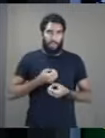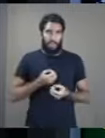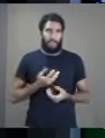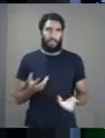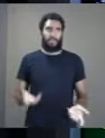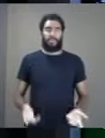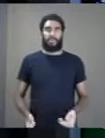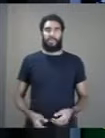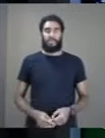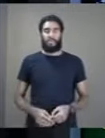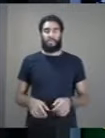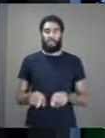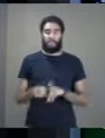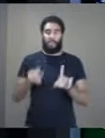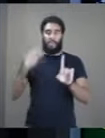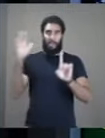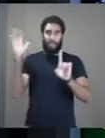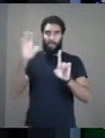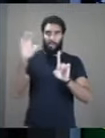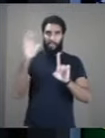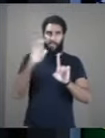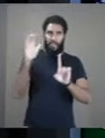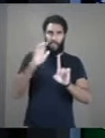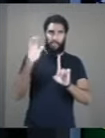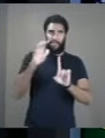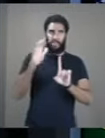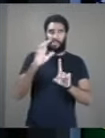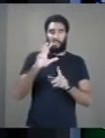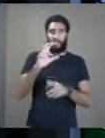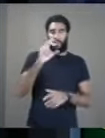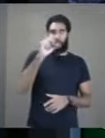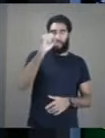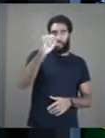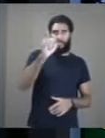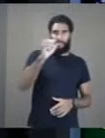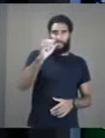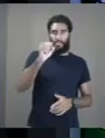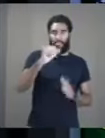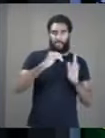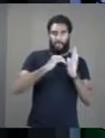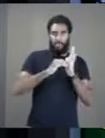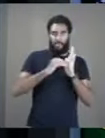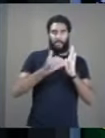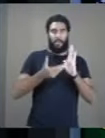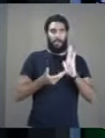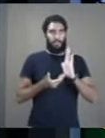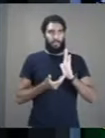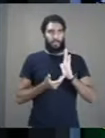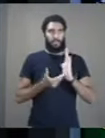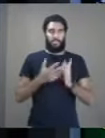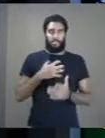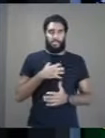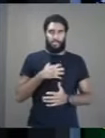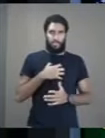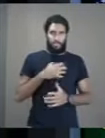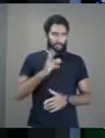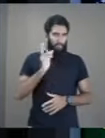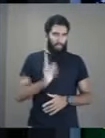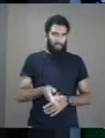que interfere nesse poder, tanto Senado quanto Câmara, de forma